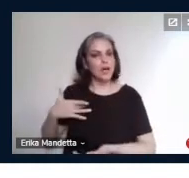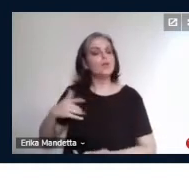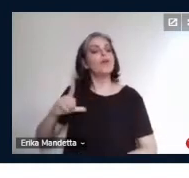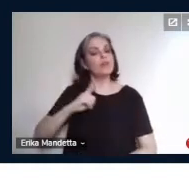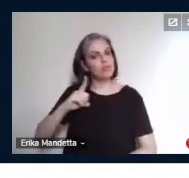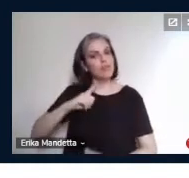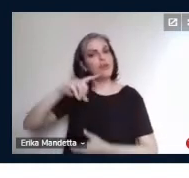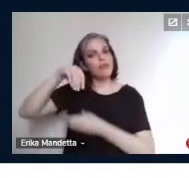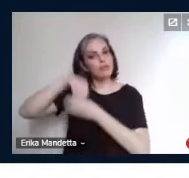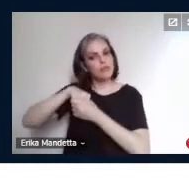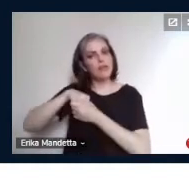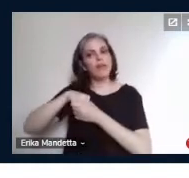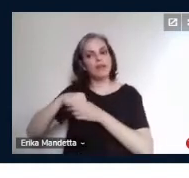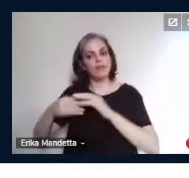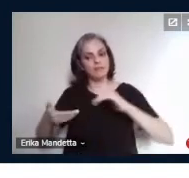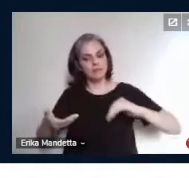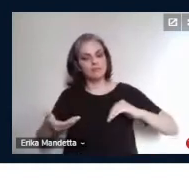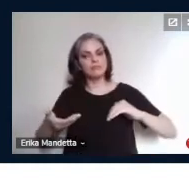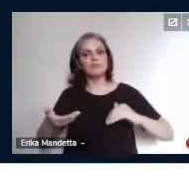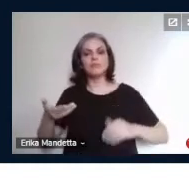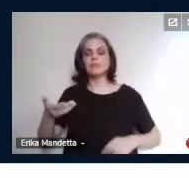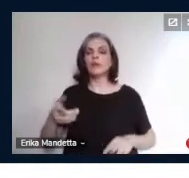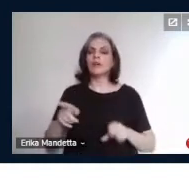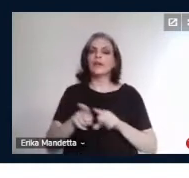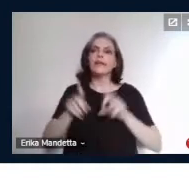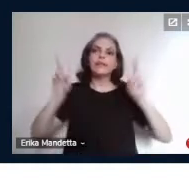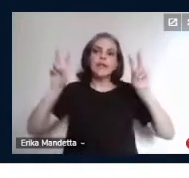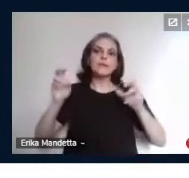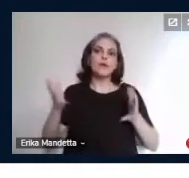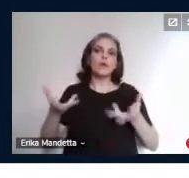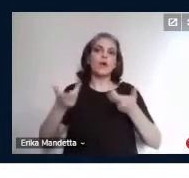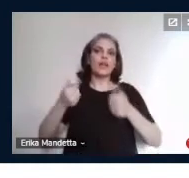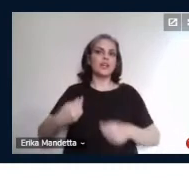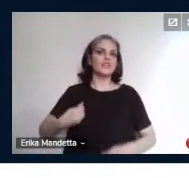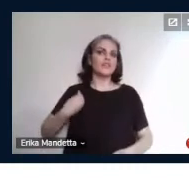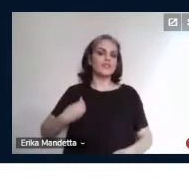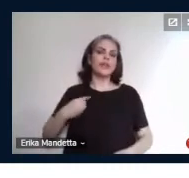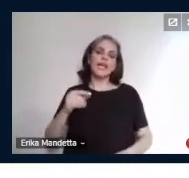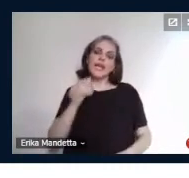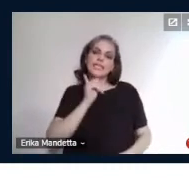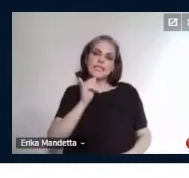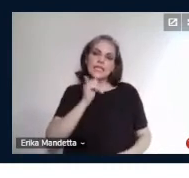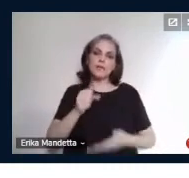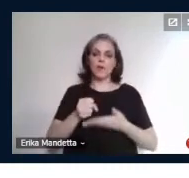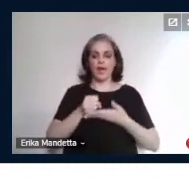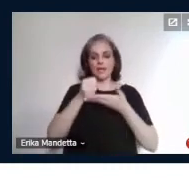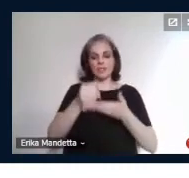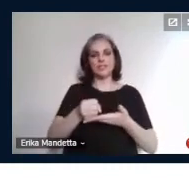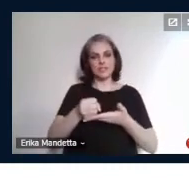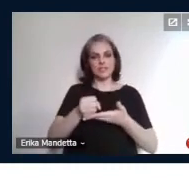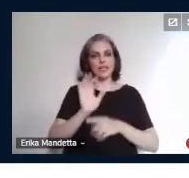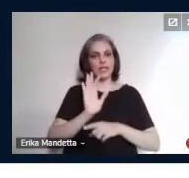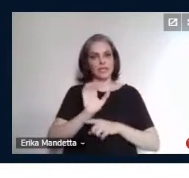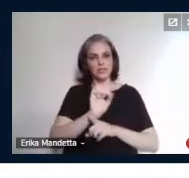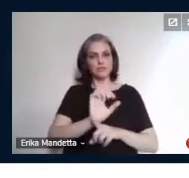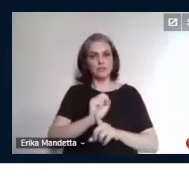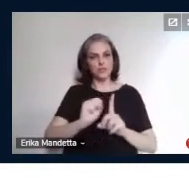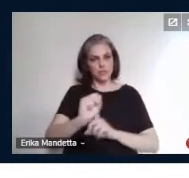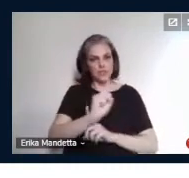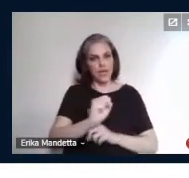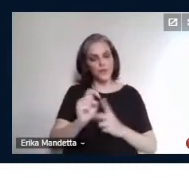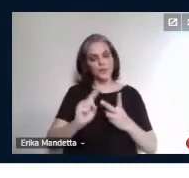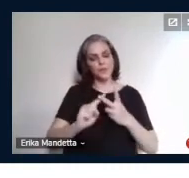nos dois órgãos e de qualidade de vida, isso inclui atendimento de assistente social, de psicólogo